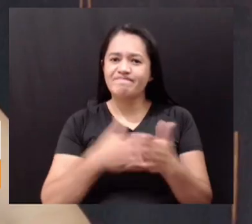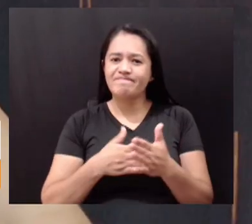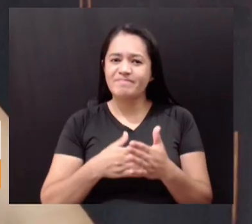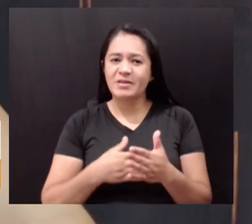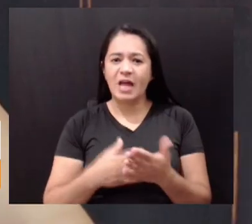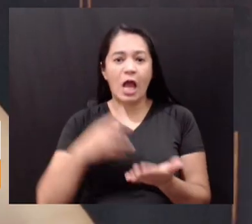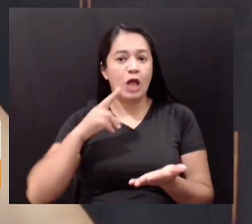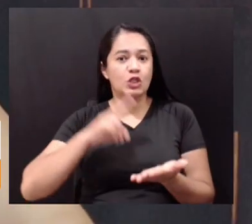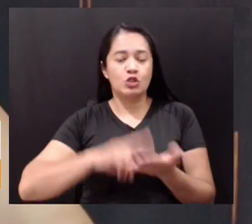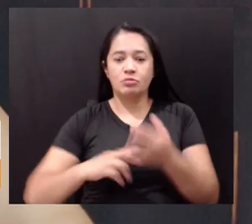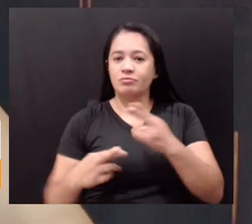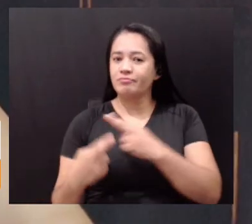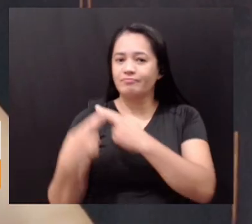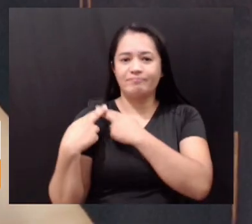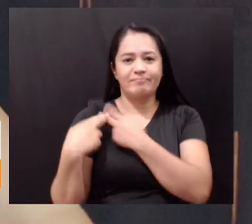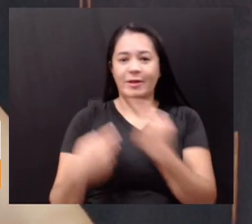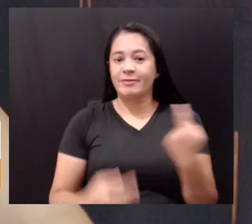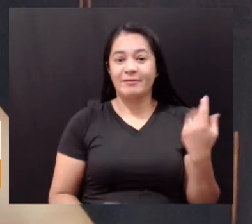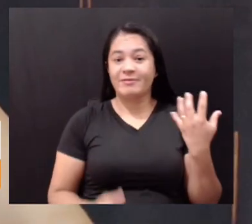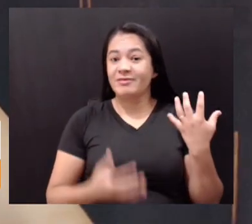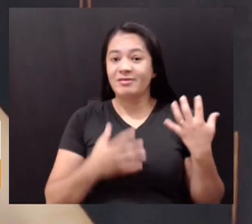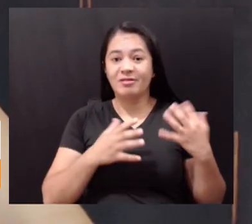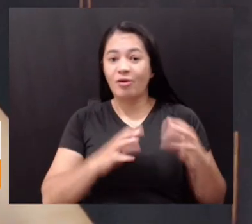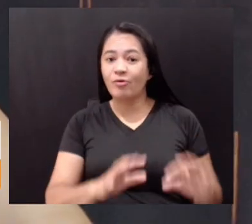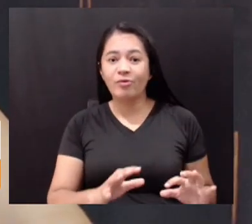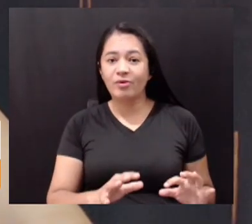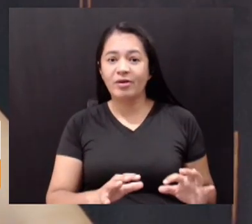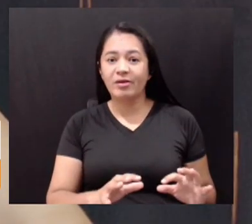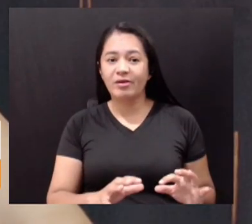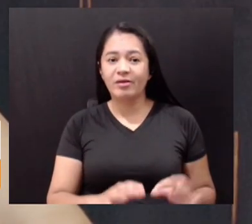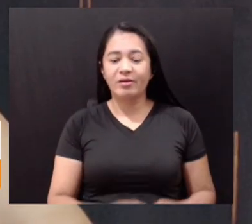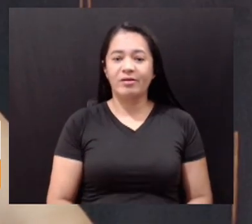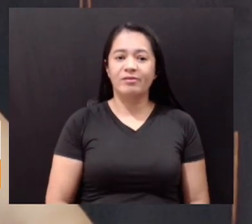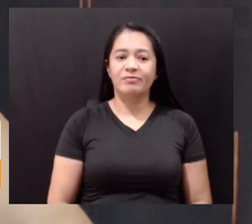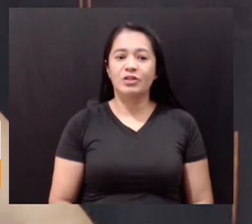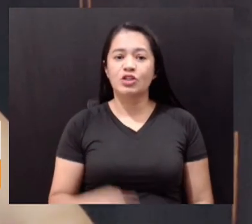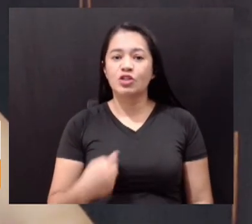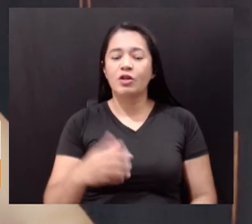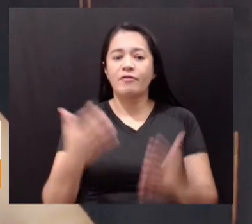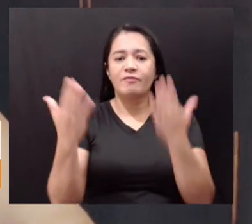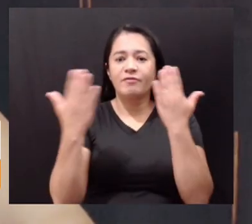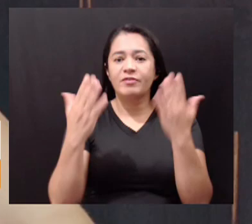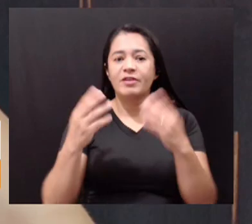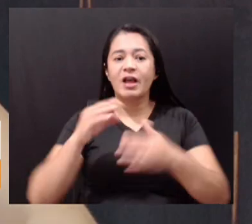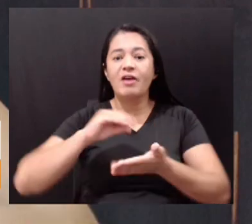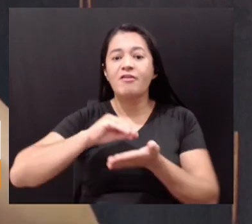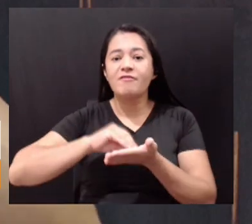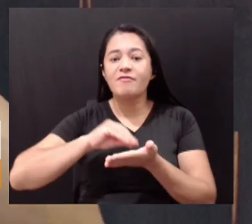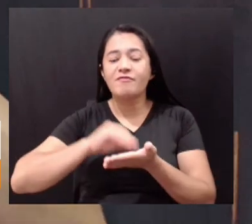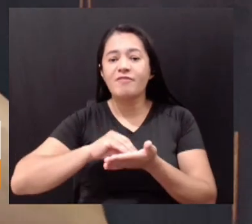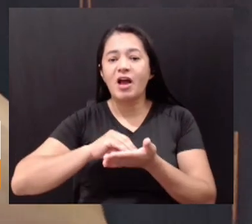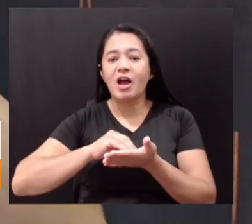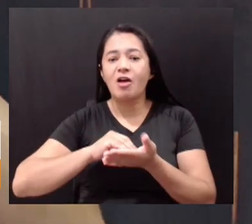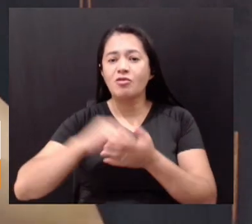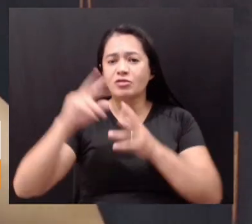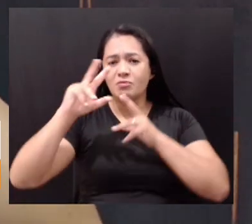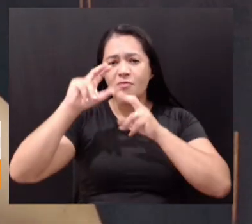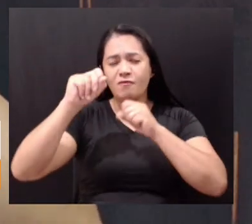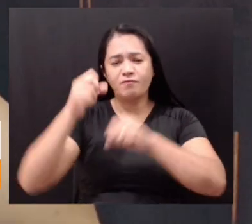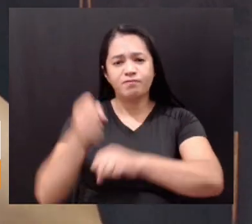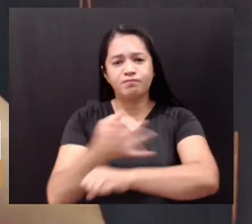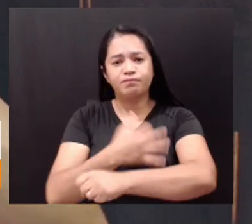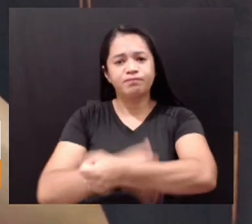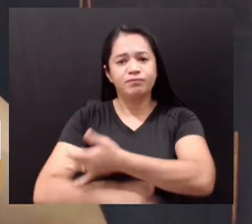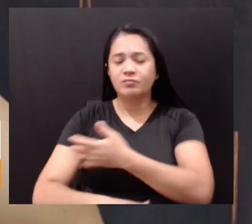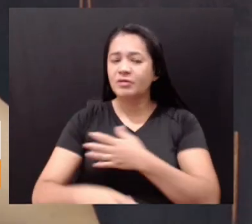Então, são pessoas que têm, que a gente chama, né, em psicanálise, de falta uma musculatura emocional para eles poderem lidar